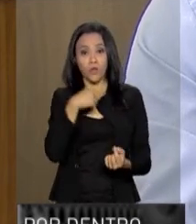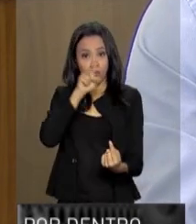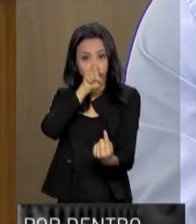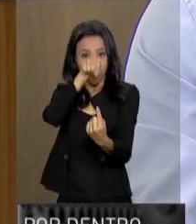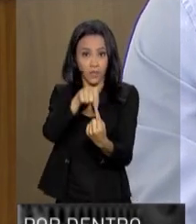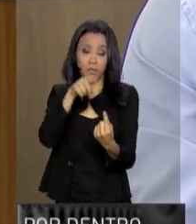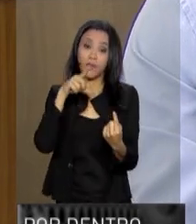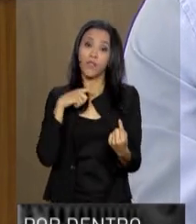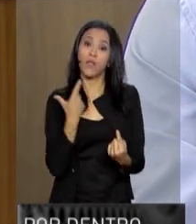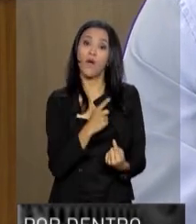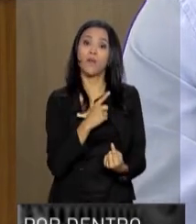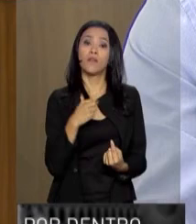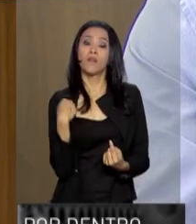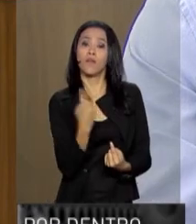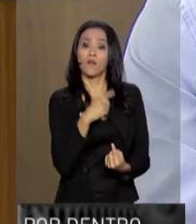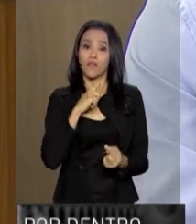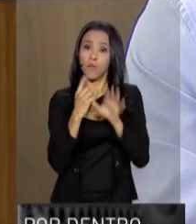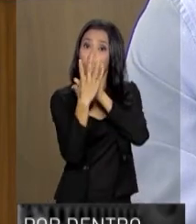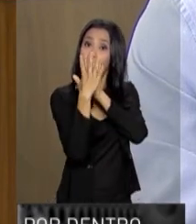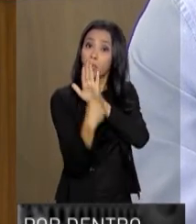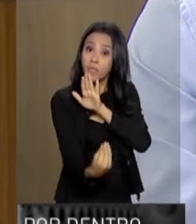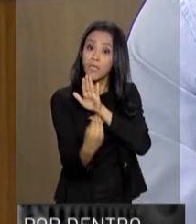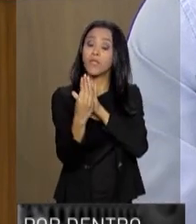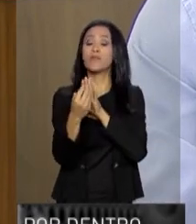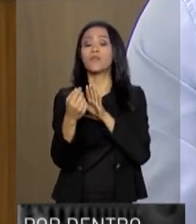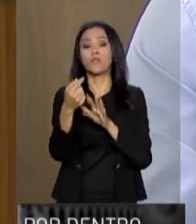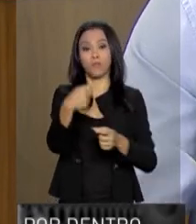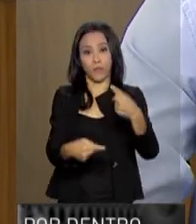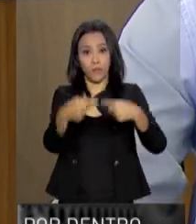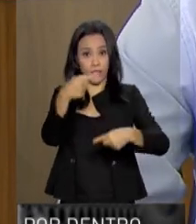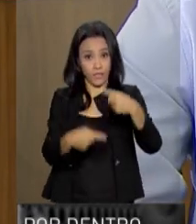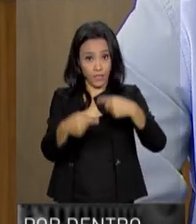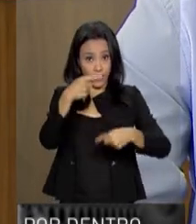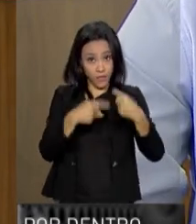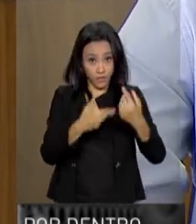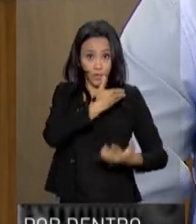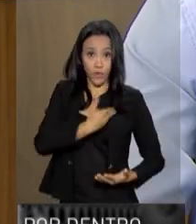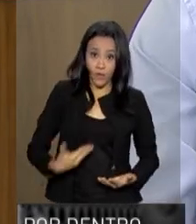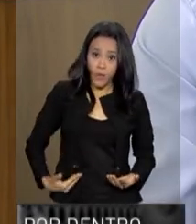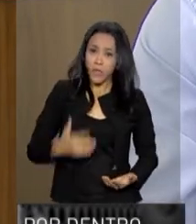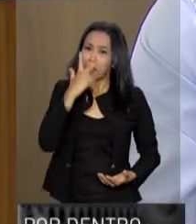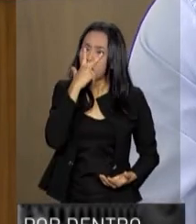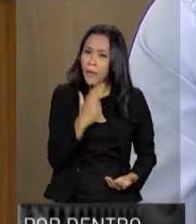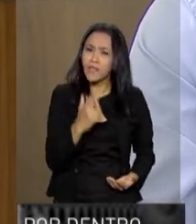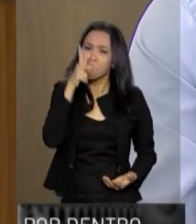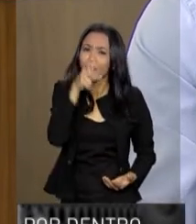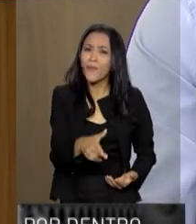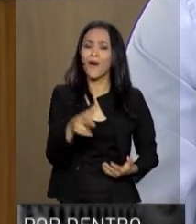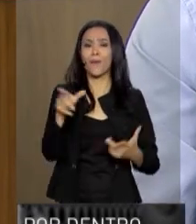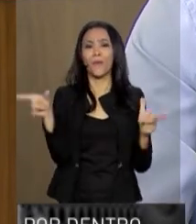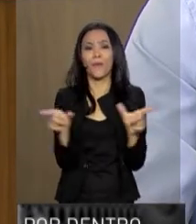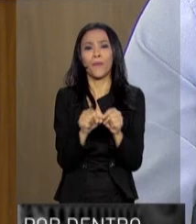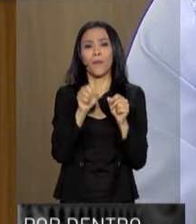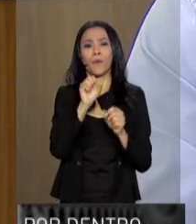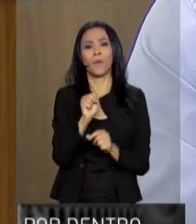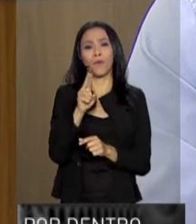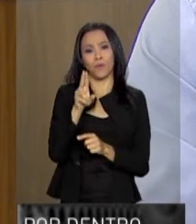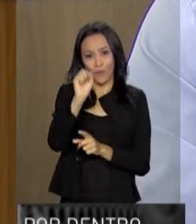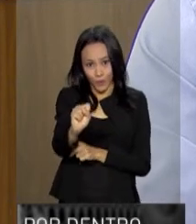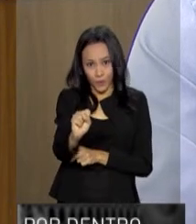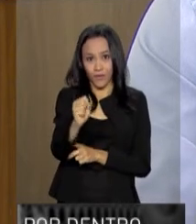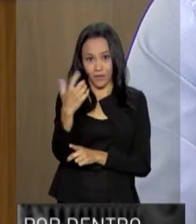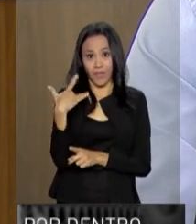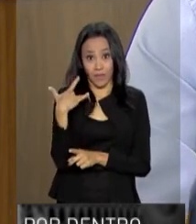modelo de implantação de política pública muito parecido com o sistema único de saúde e que essas transferências